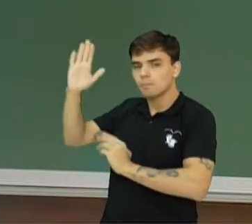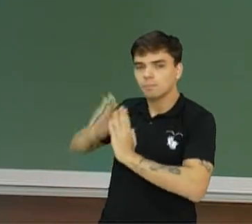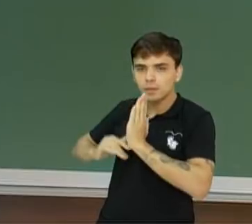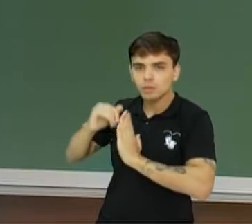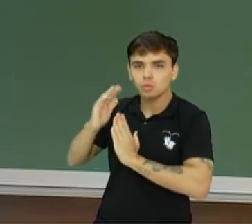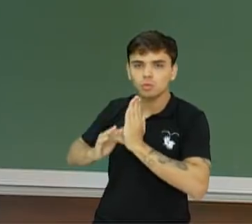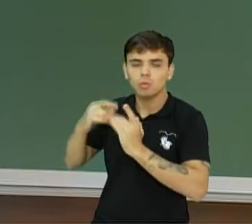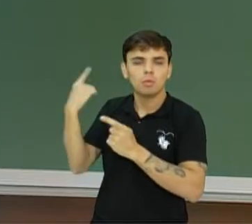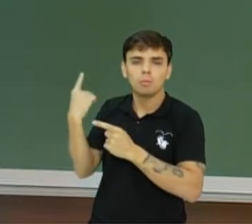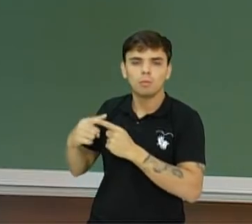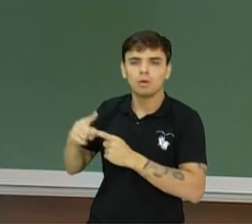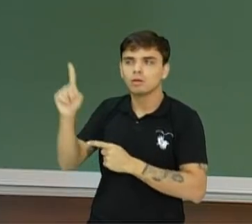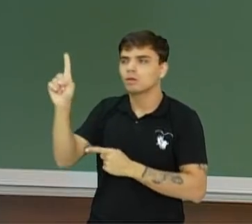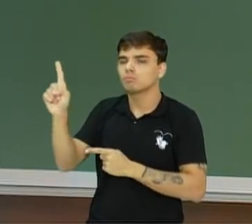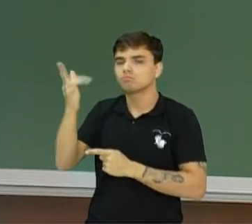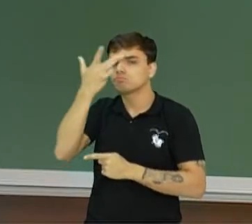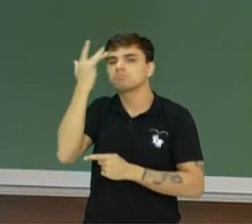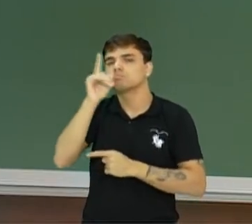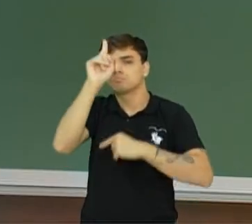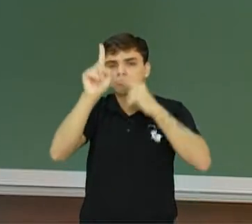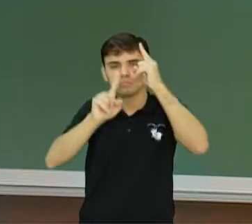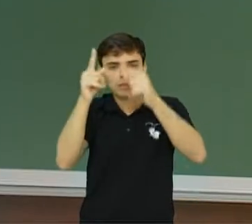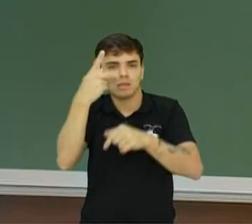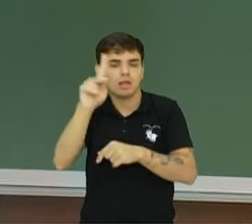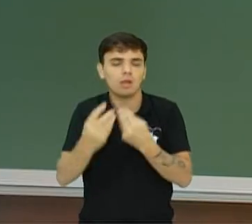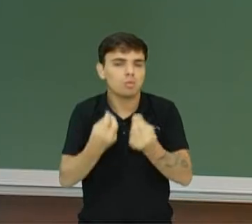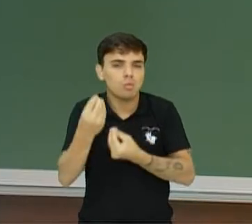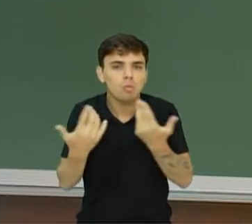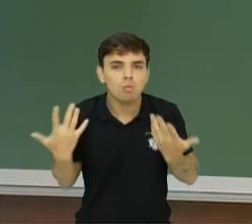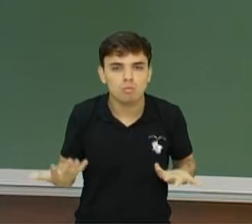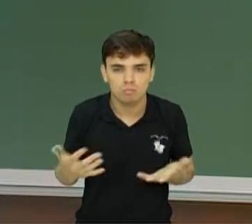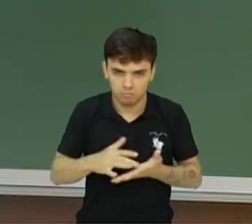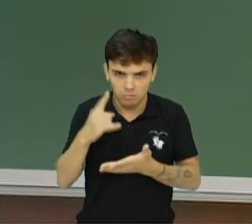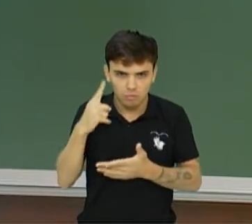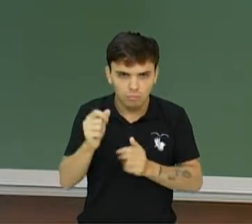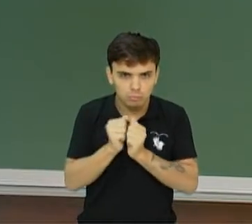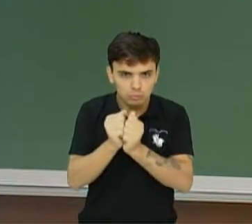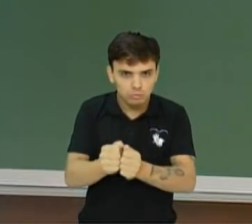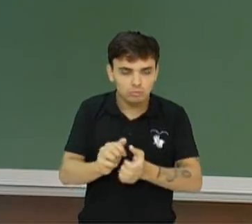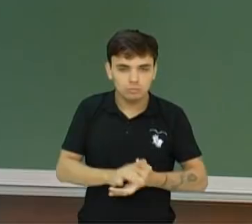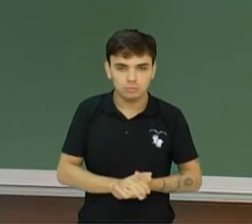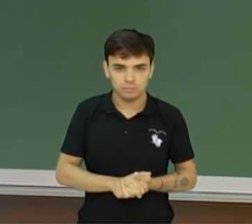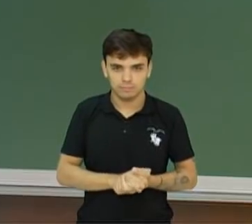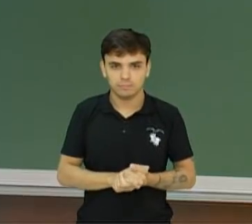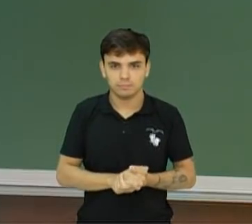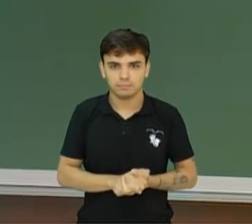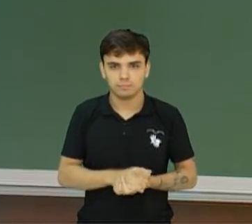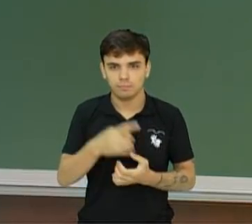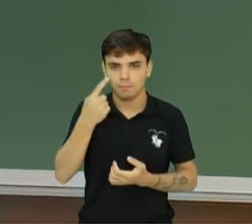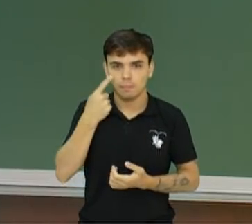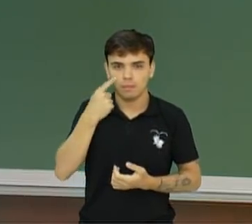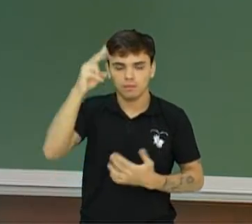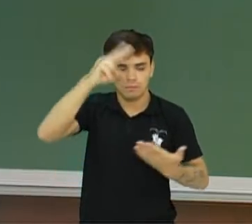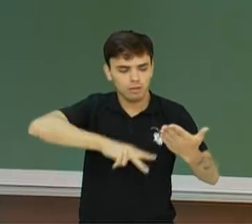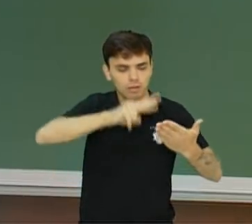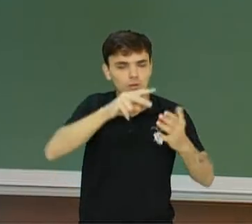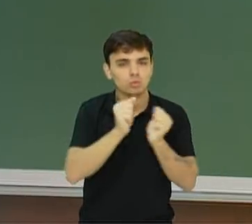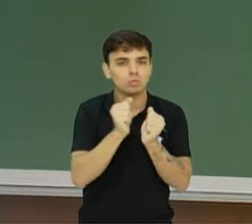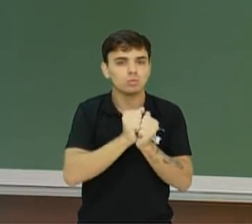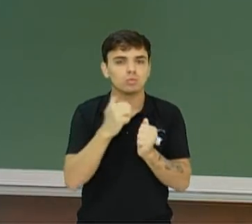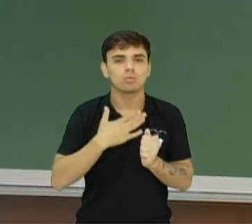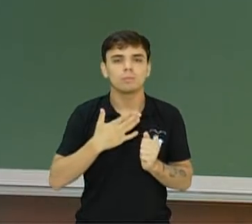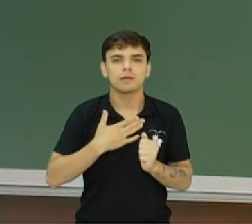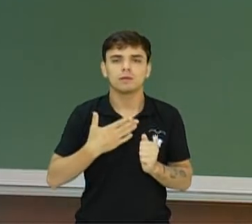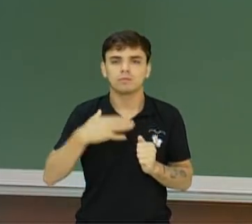foi pintada? Quem teve essa ideia? Como é que foi isso? Vamos ver comigo? Então vamos lá. Então a gente vai leia comigo,